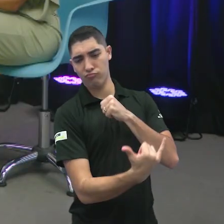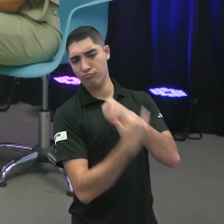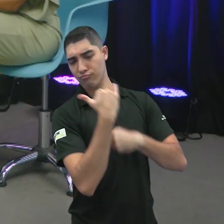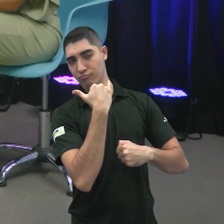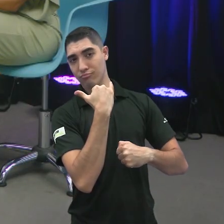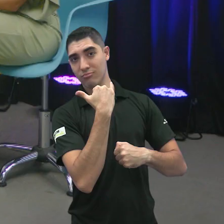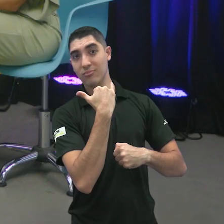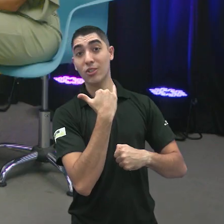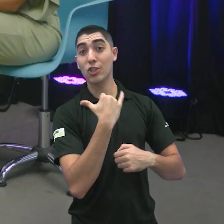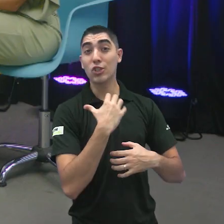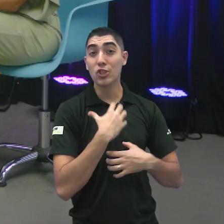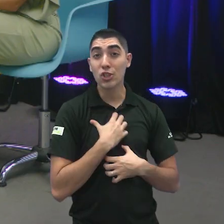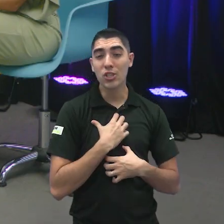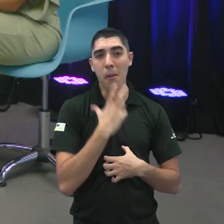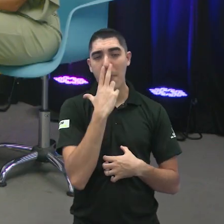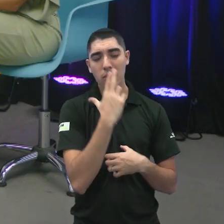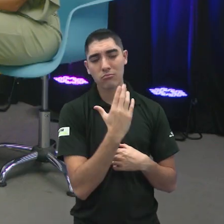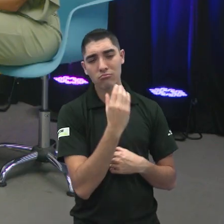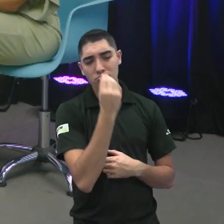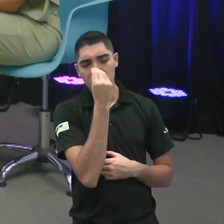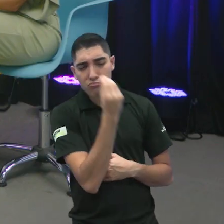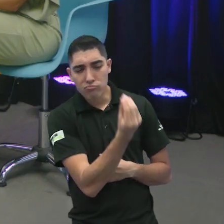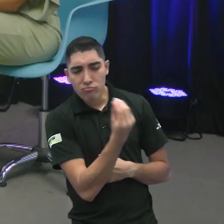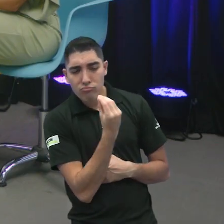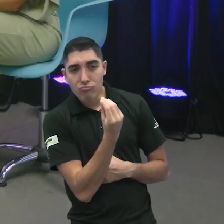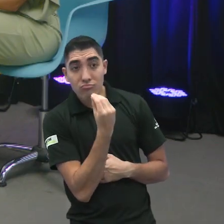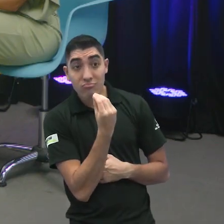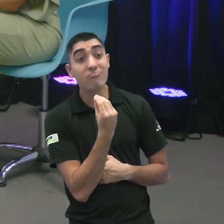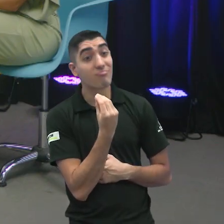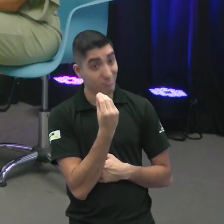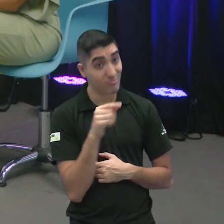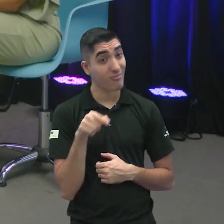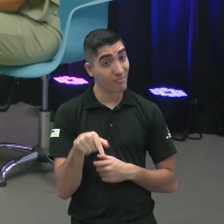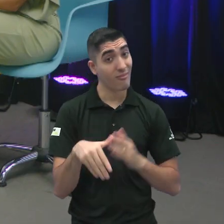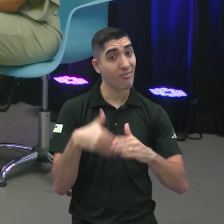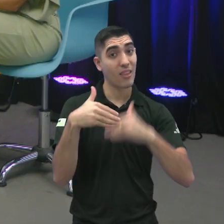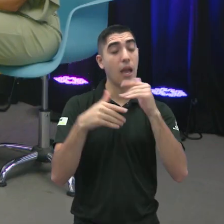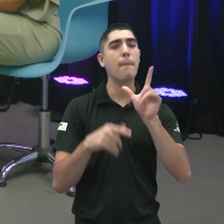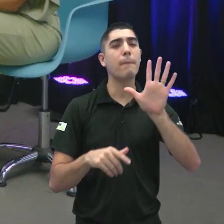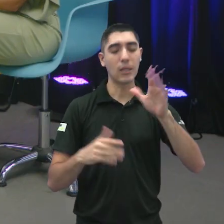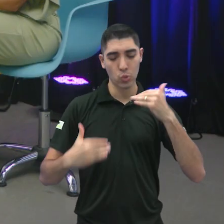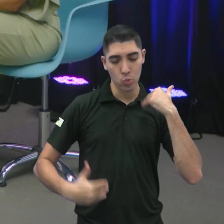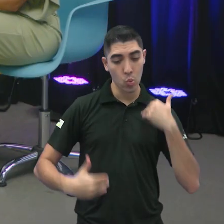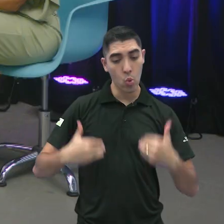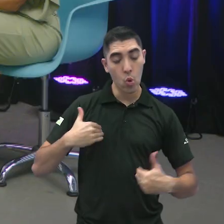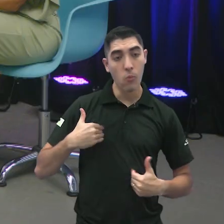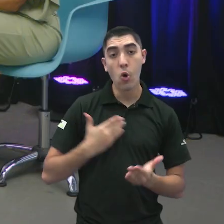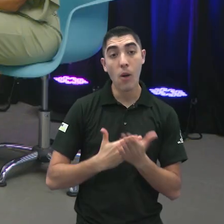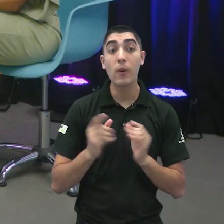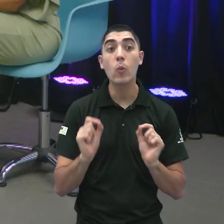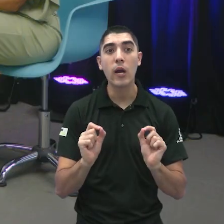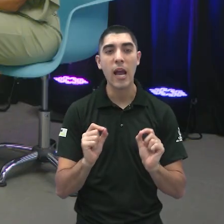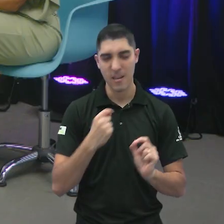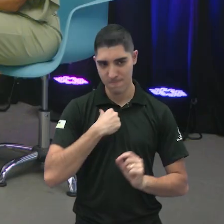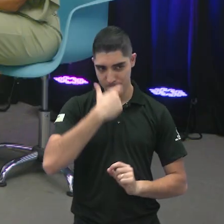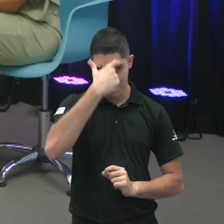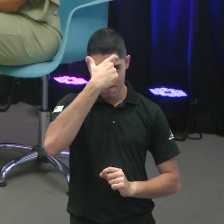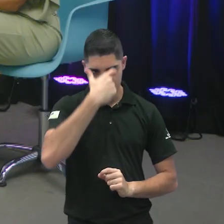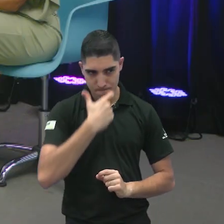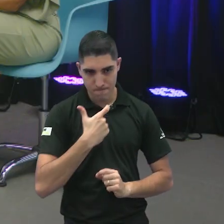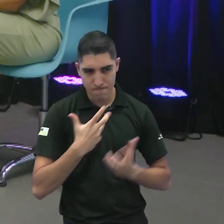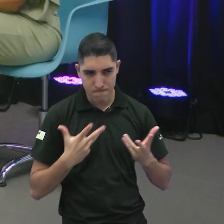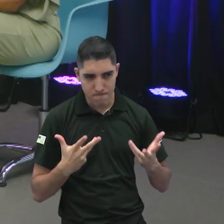traída, trocada, excluída naquele período ali do desenvolvimento. E aí, o que o corpo dela vai fazer? Vai